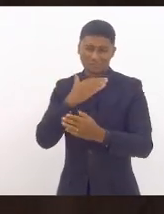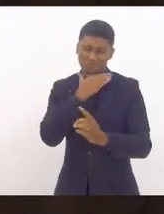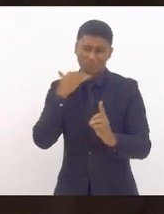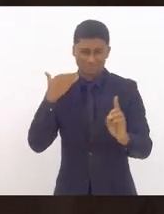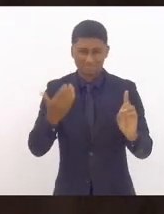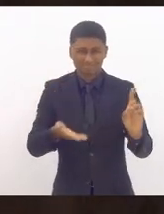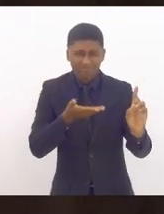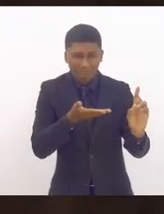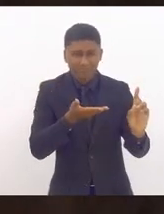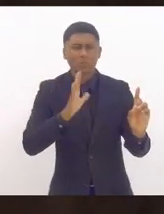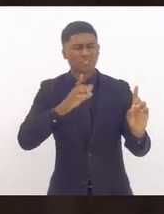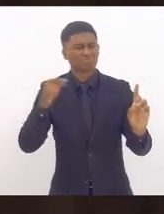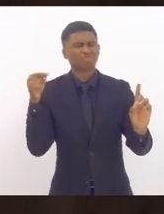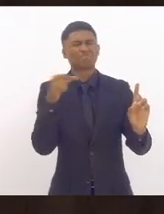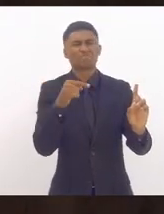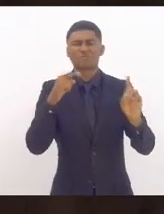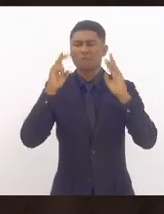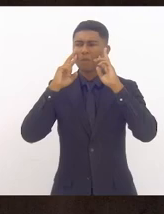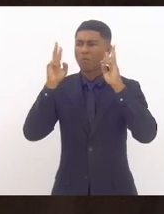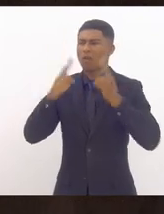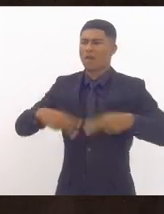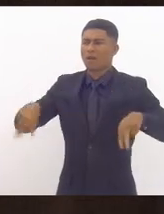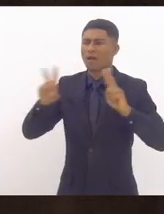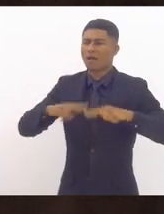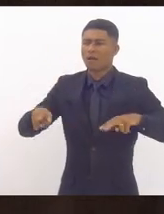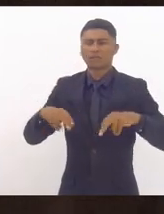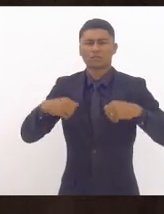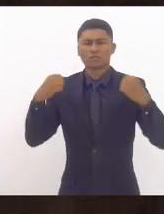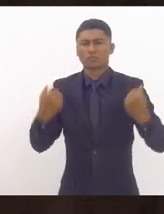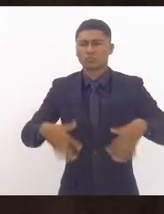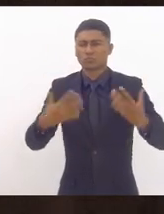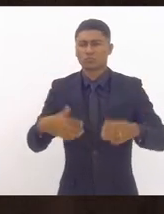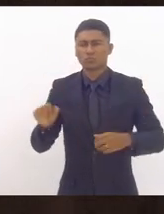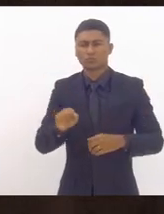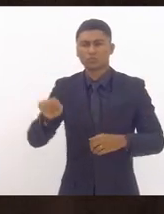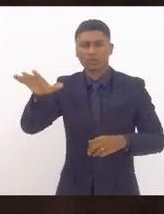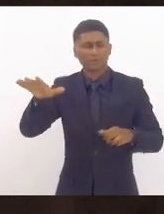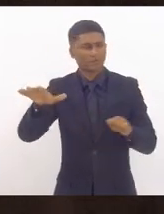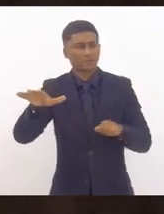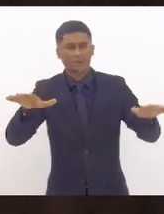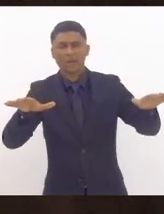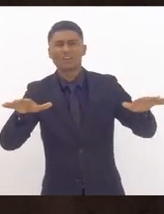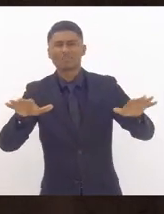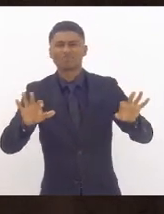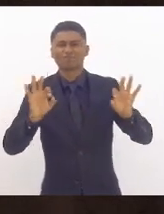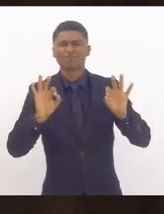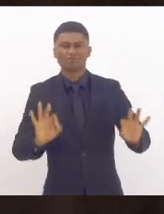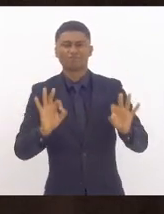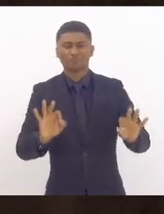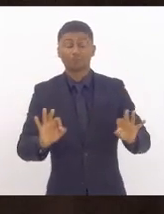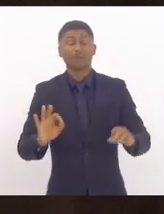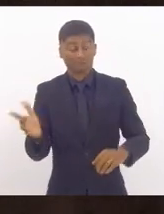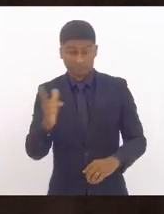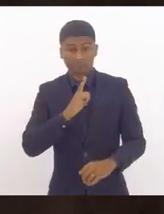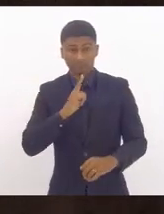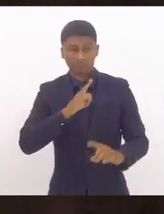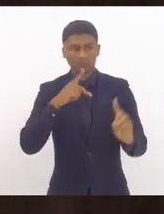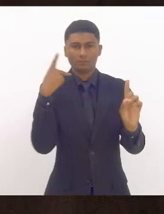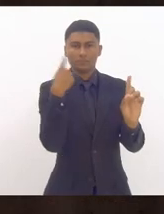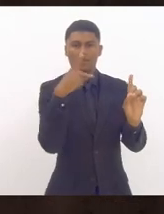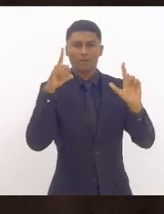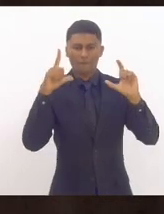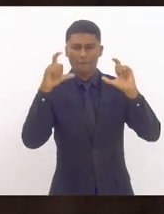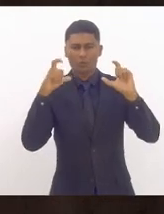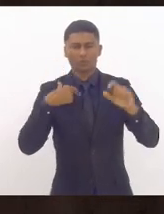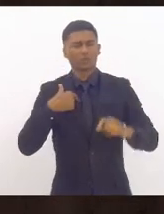que construiu um olhar aprimorado sobre a favela, sobre a periferia. Tem uma das fotos, senhor presidente, que eu gosto